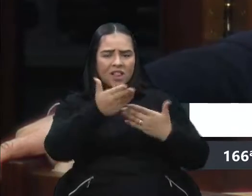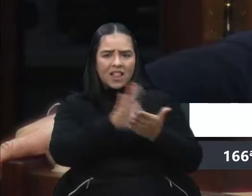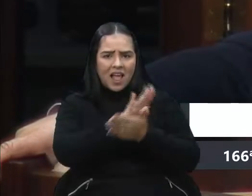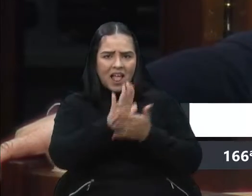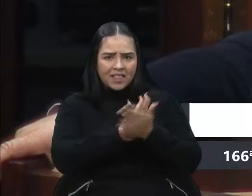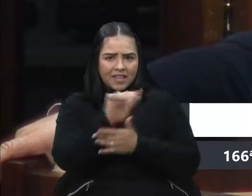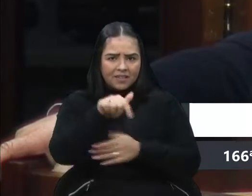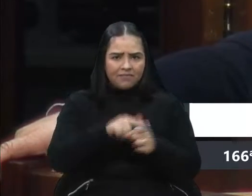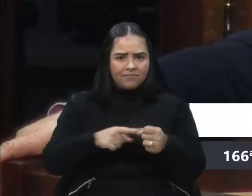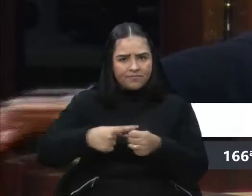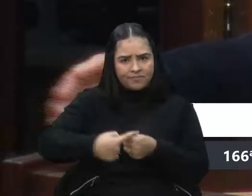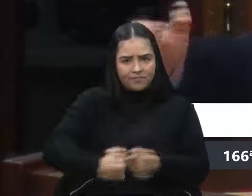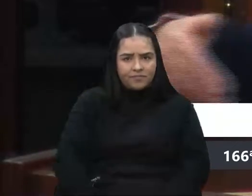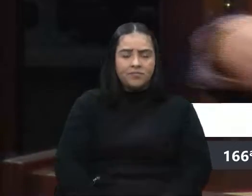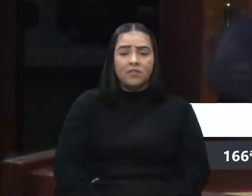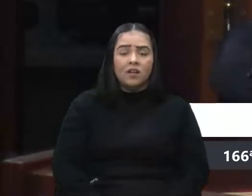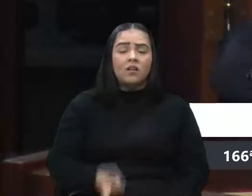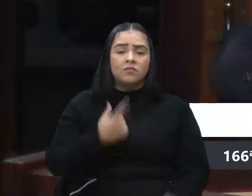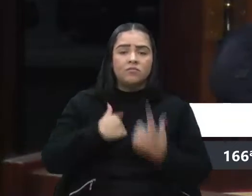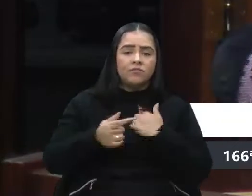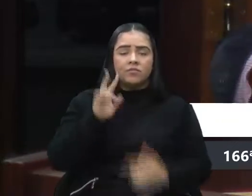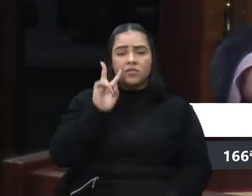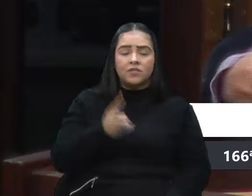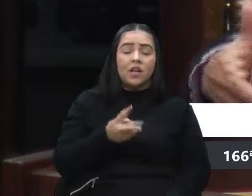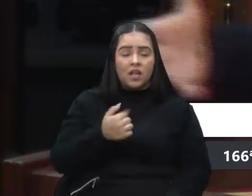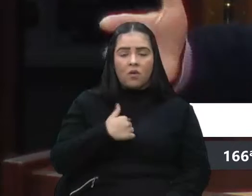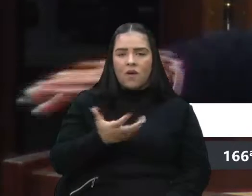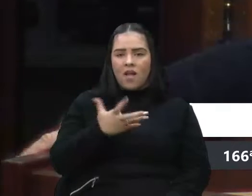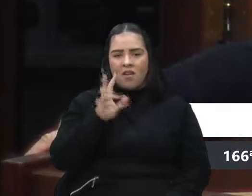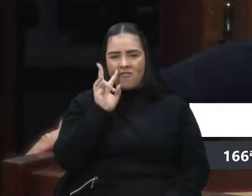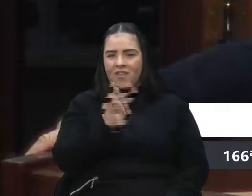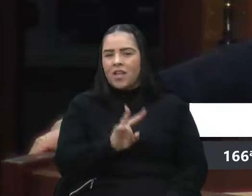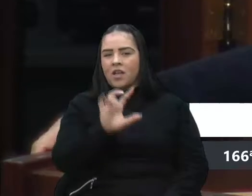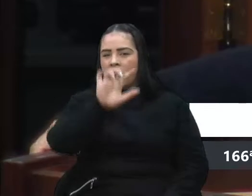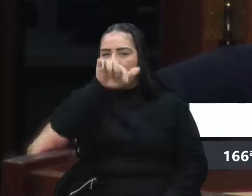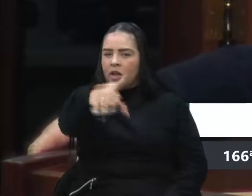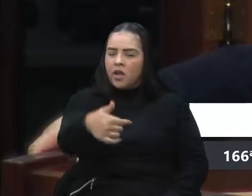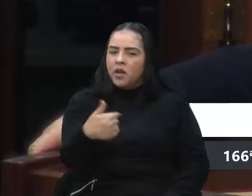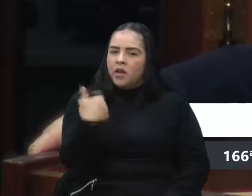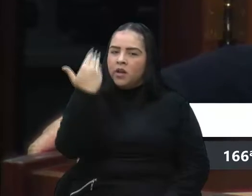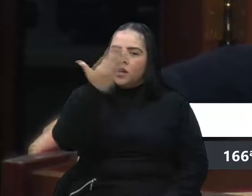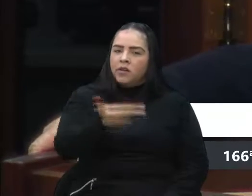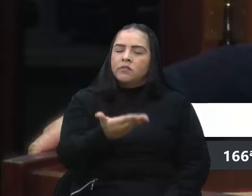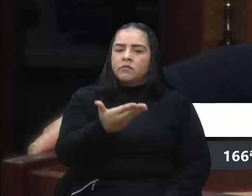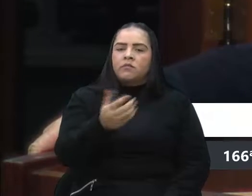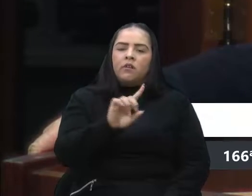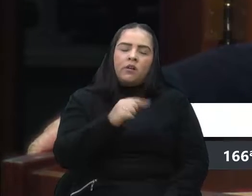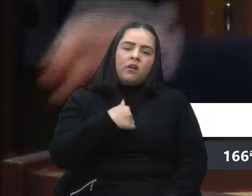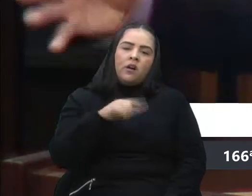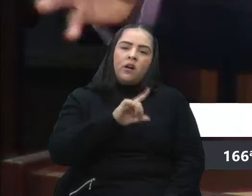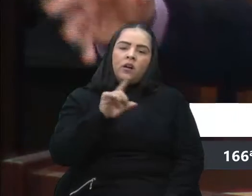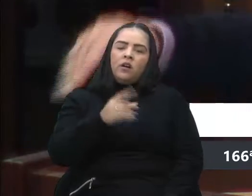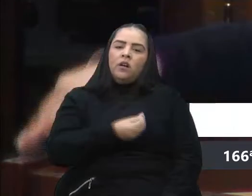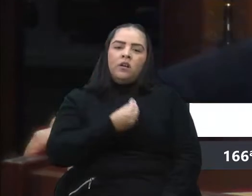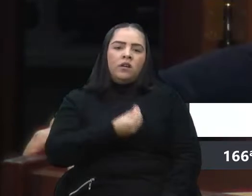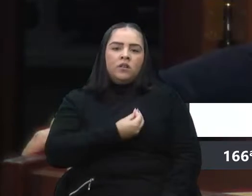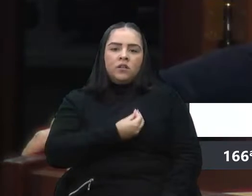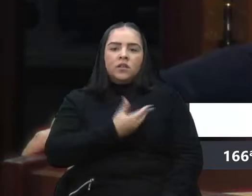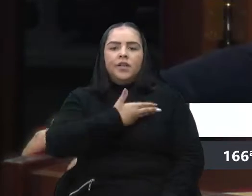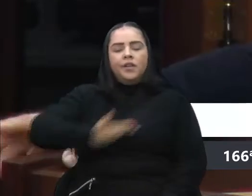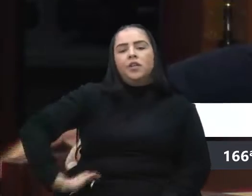cidade. Eu gostaria de ver, vou pagar para ver ali na frente, talvez eu nem esteja mais na vida pública, como é que